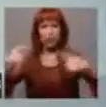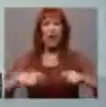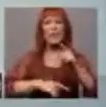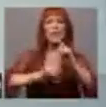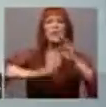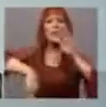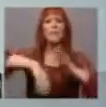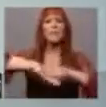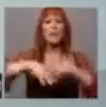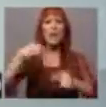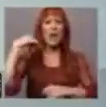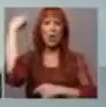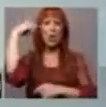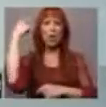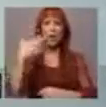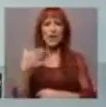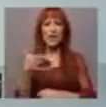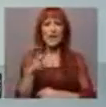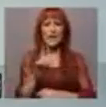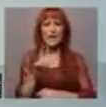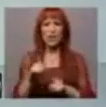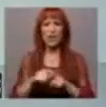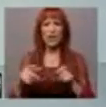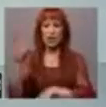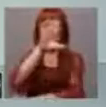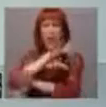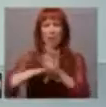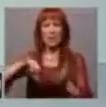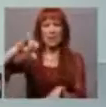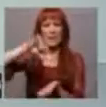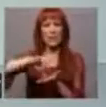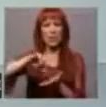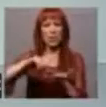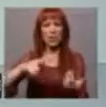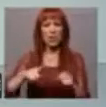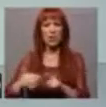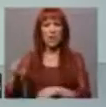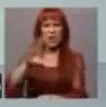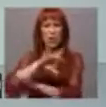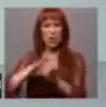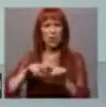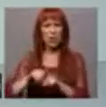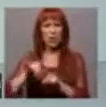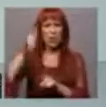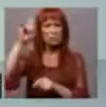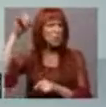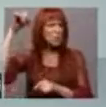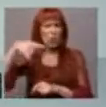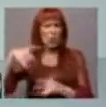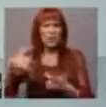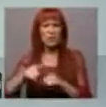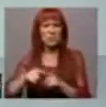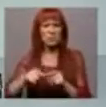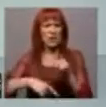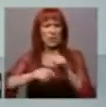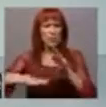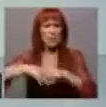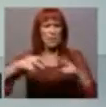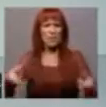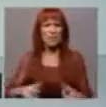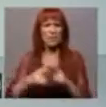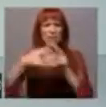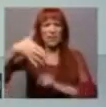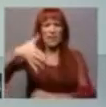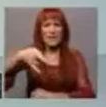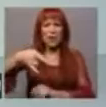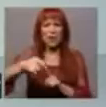temperatura máxima em Londres de 16 graus, a Europa Central, França e a Europa Central, um dia de sol, temperatura máxima em Paris de 19